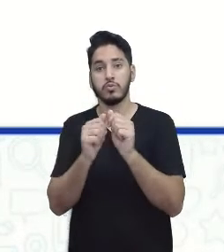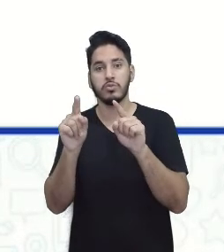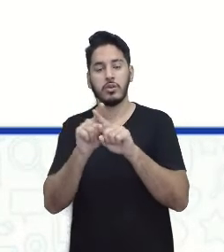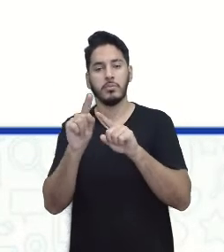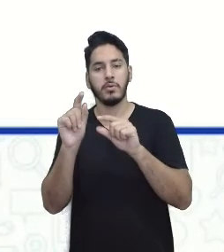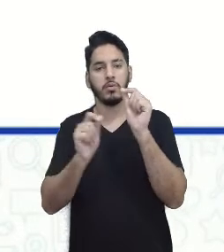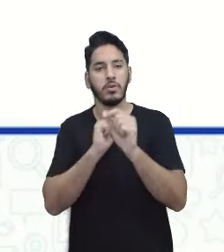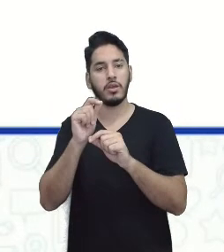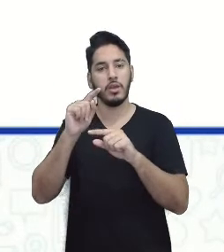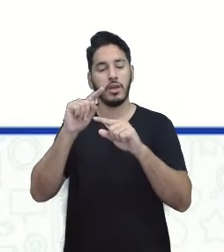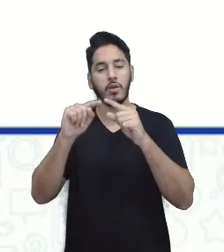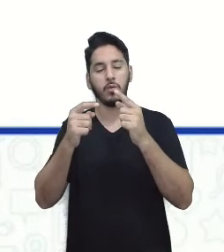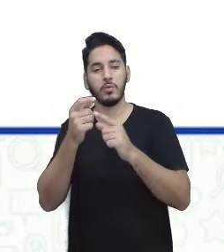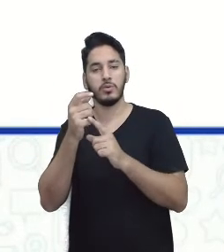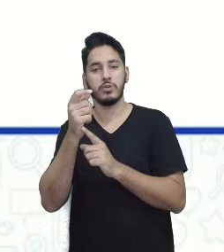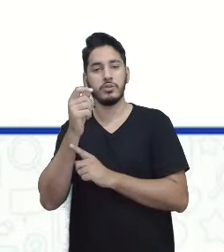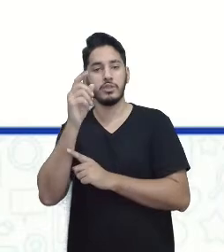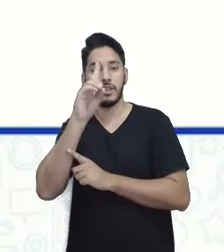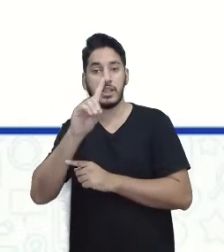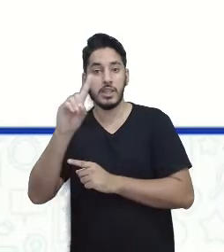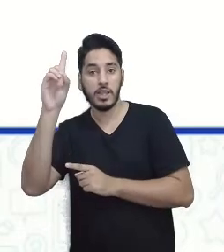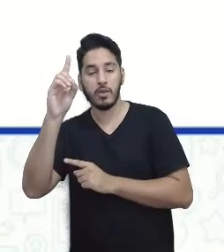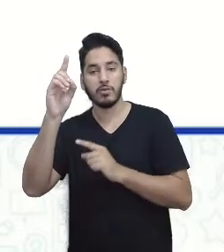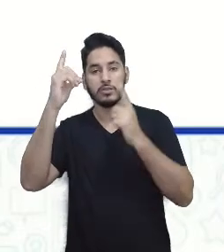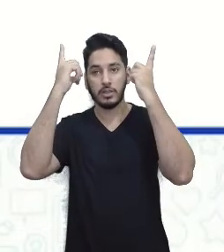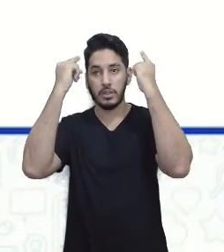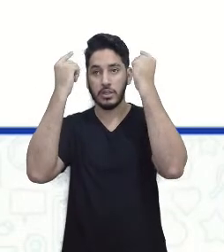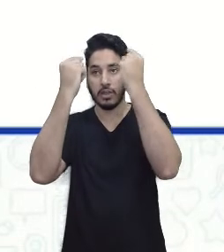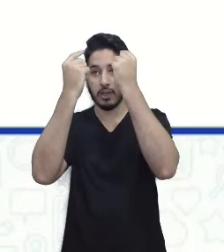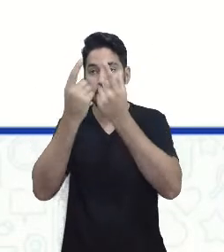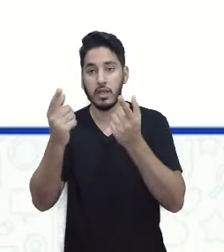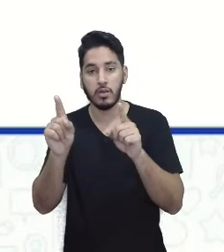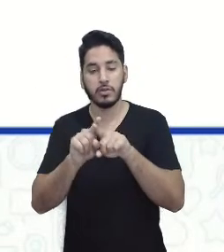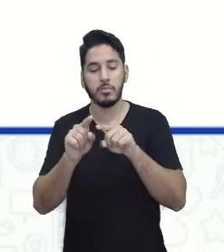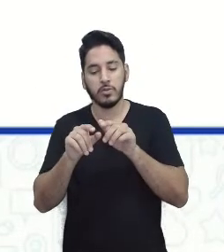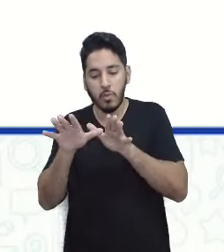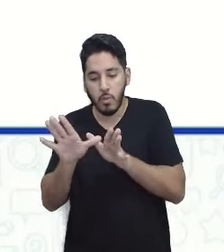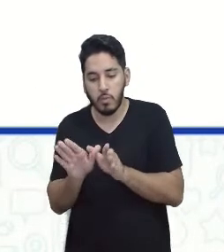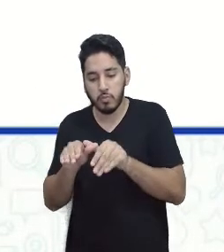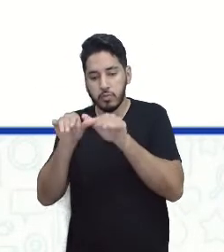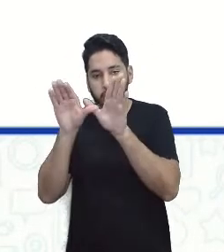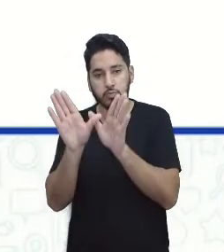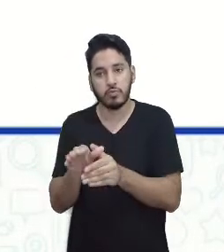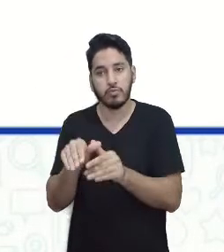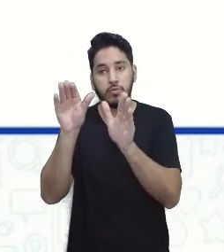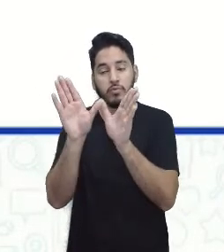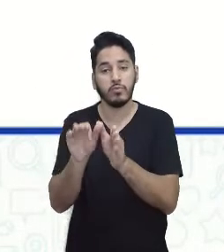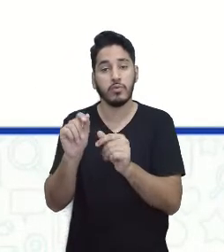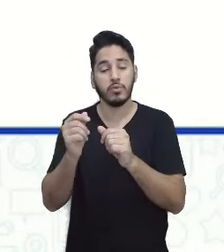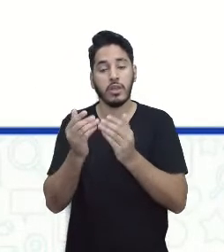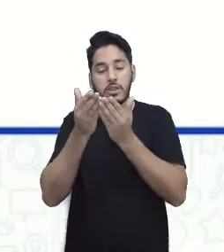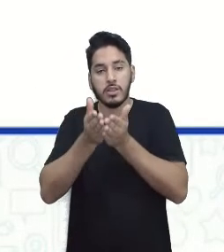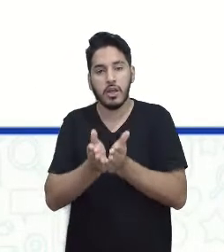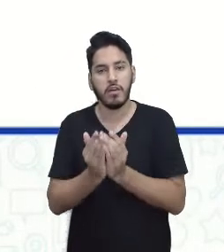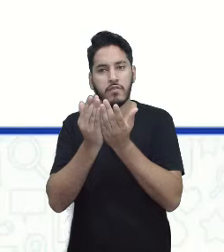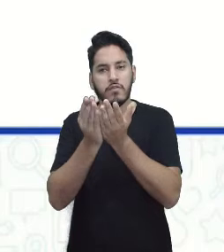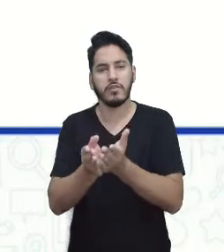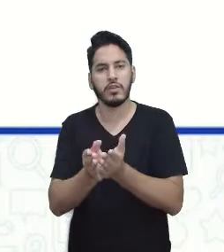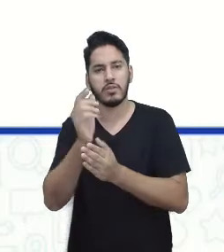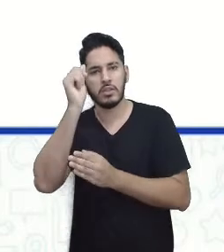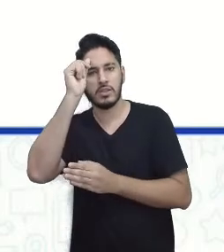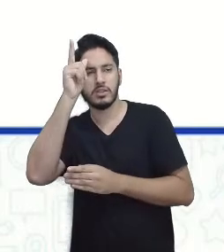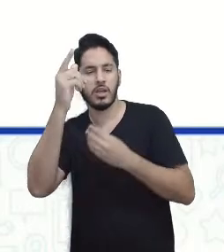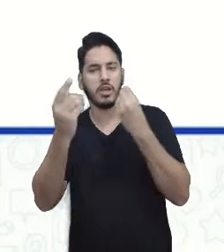mitologia grega. Né? Essa obra mistura um pouco do pavão misterioso, aí na viagem de navio, junto também com a